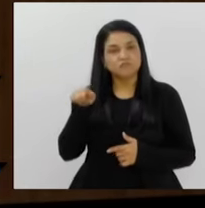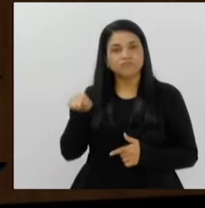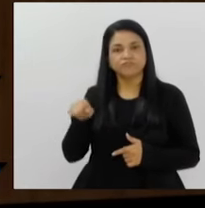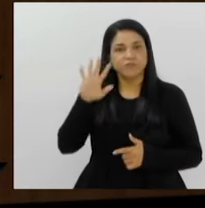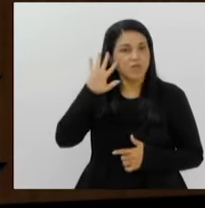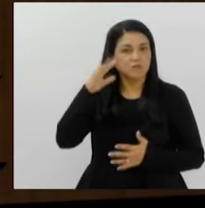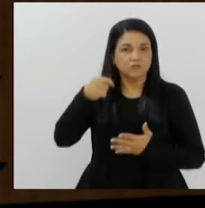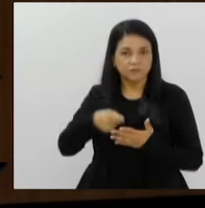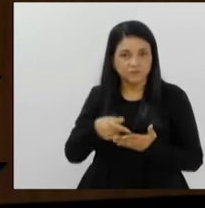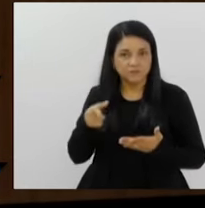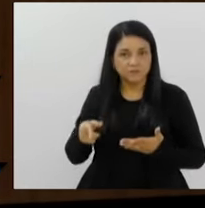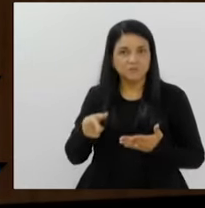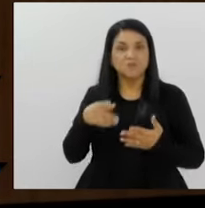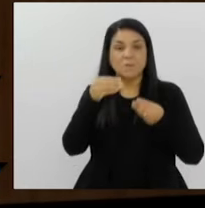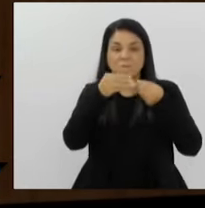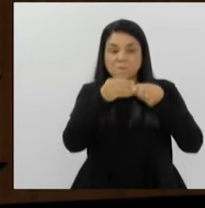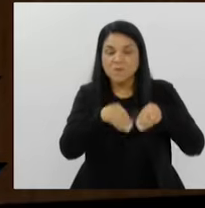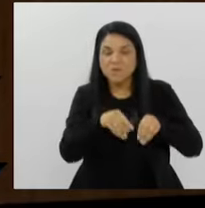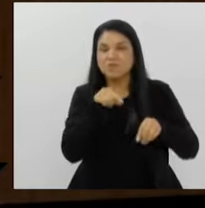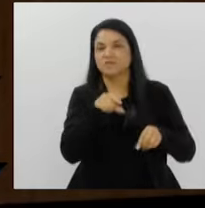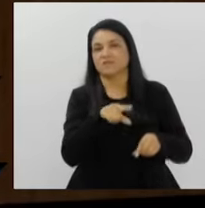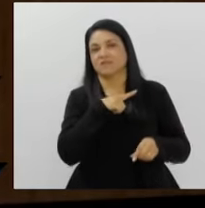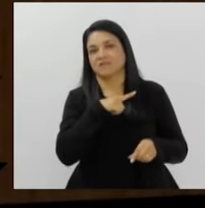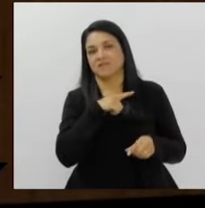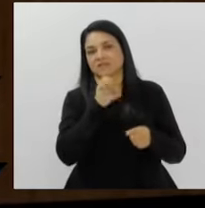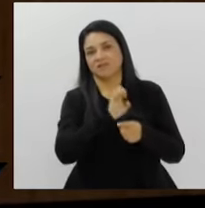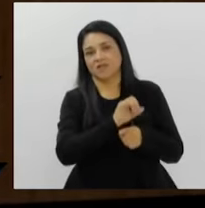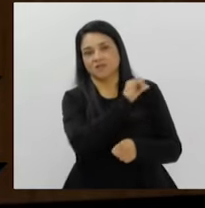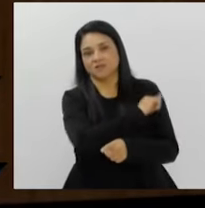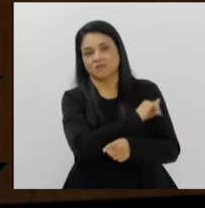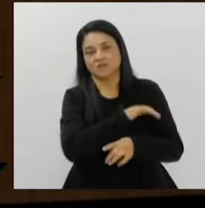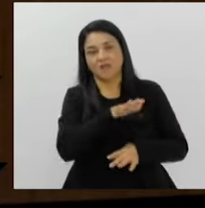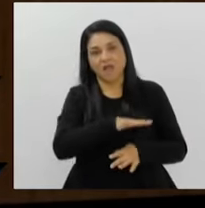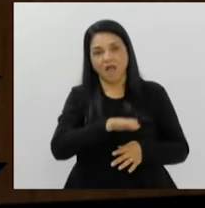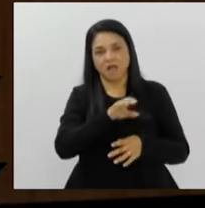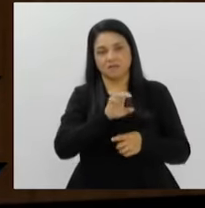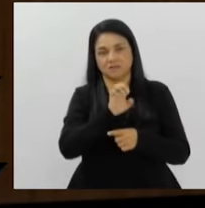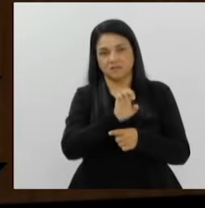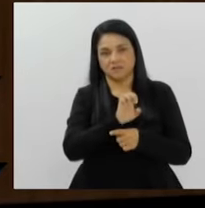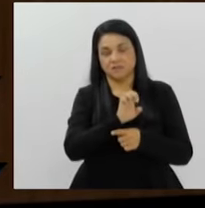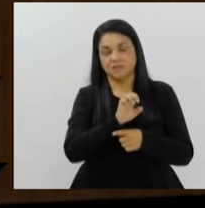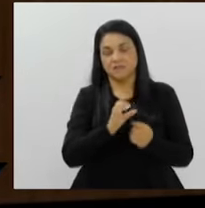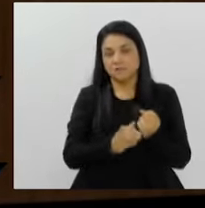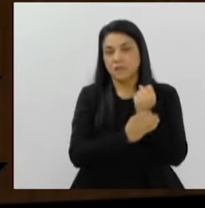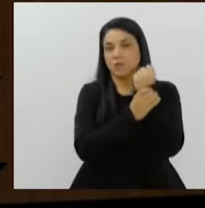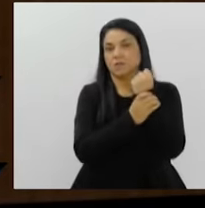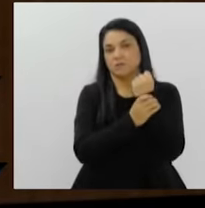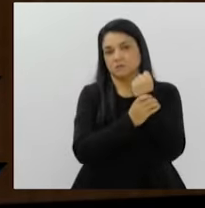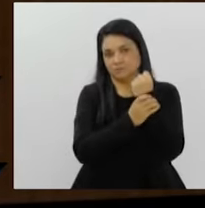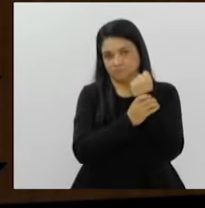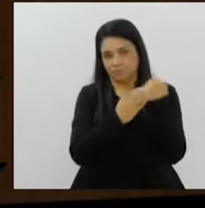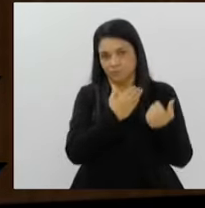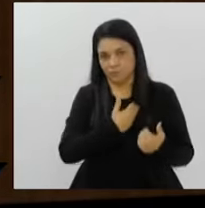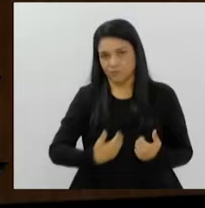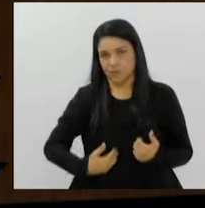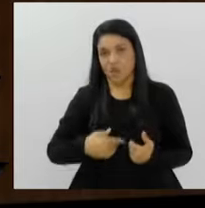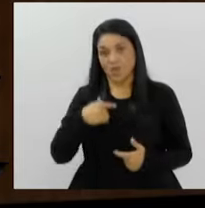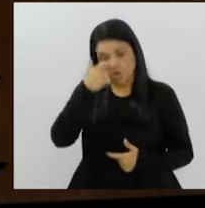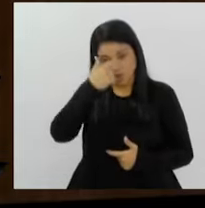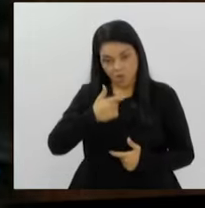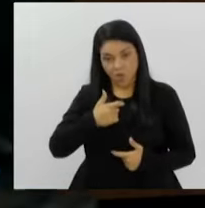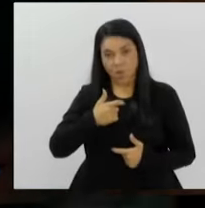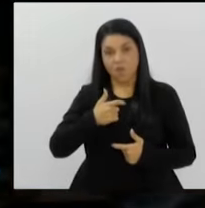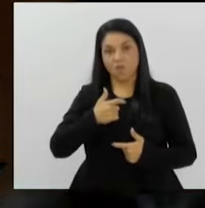nunca aconteceram na área de segurança pública. E eu vou, presidente, se o senhor me permitir, eu